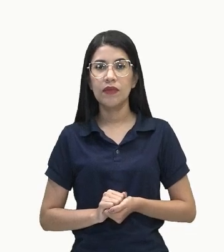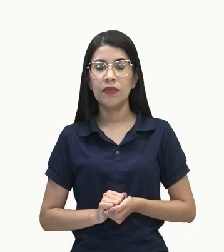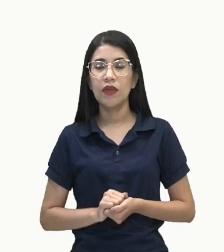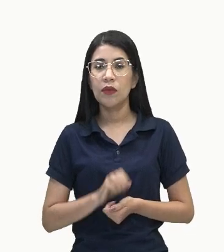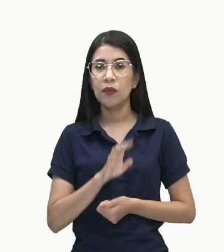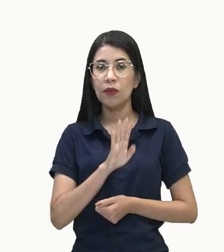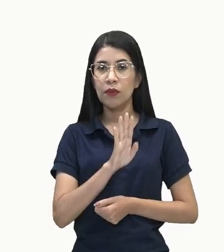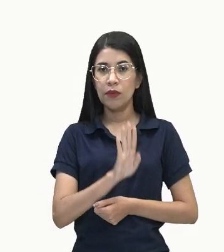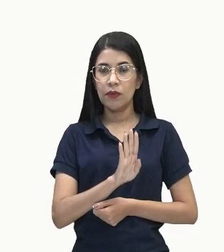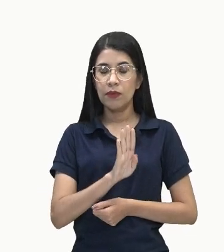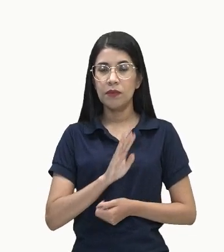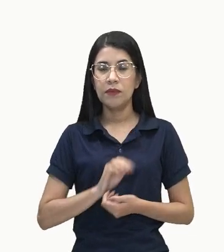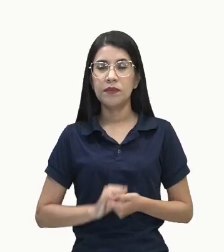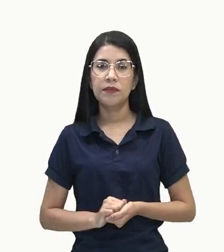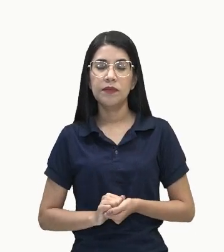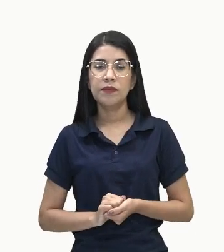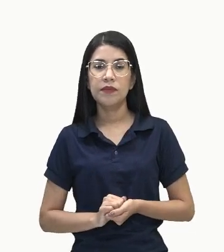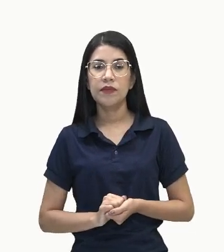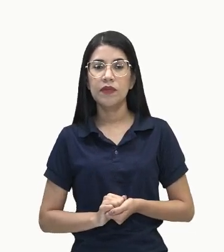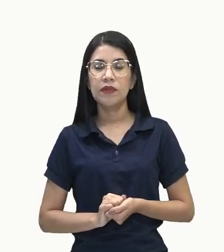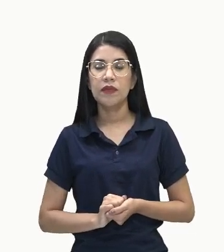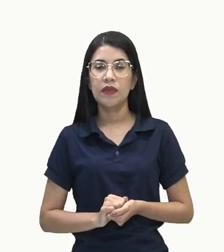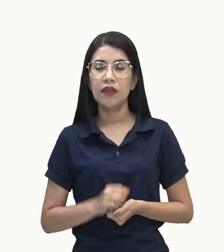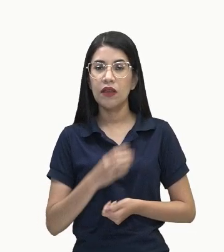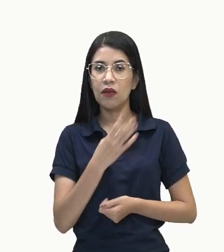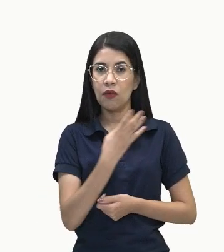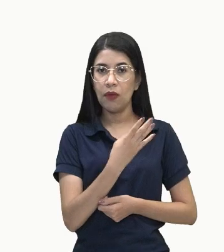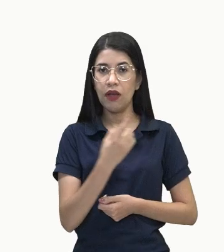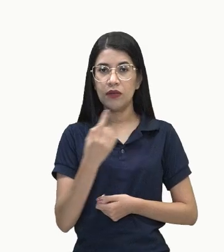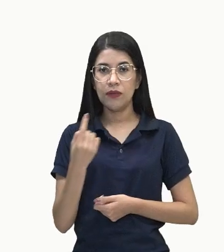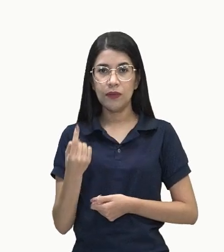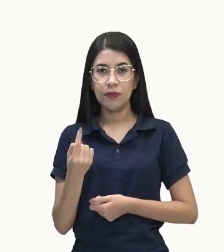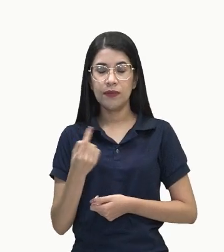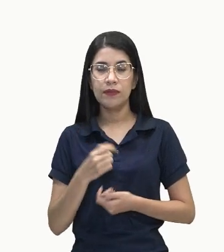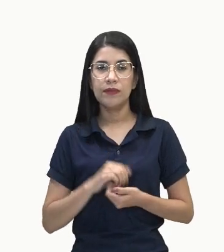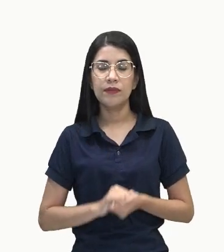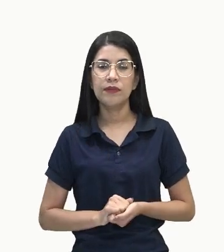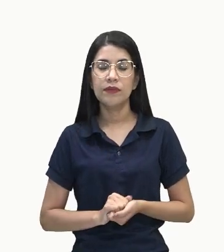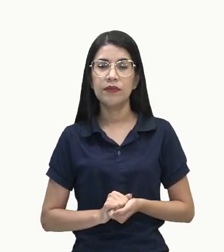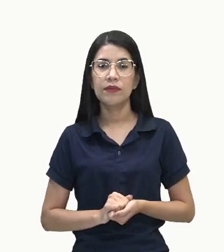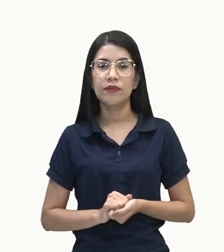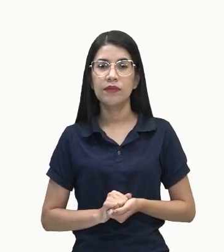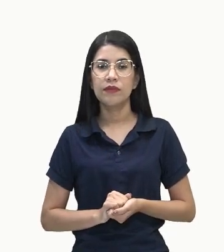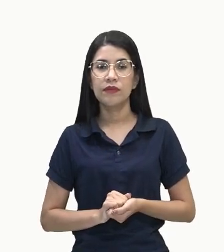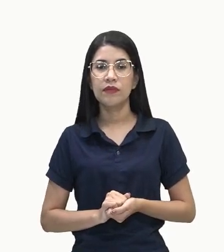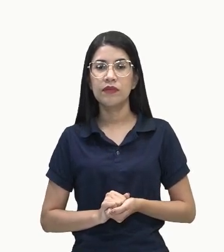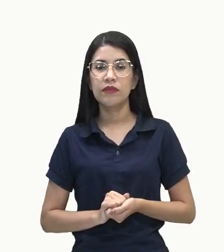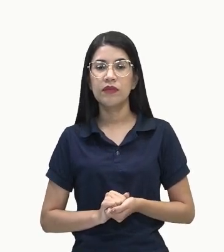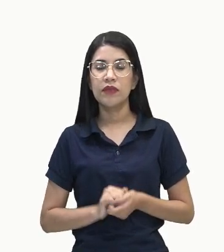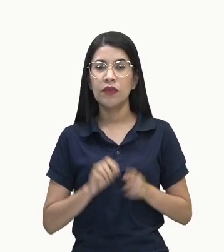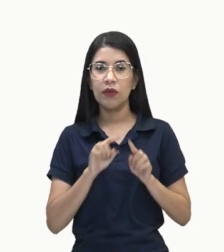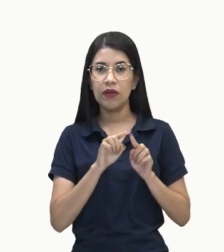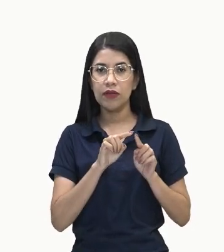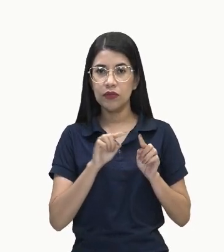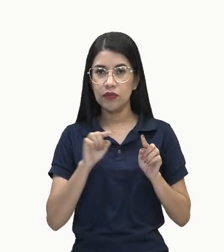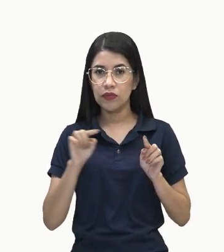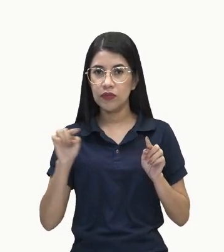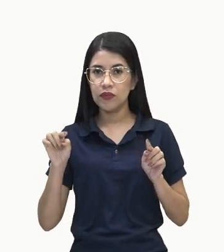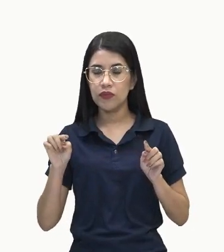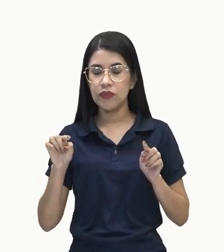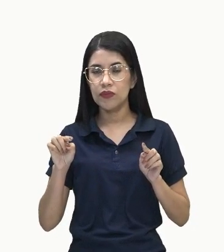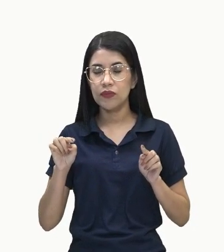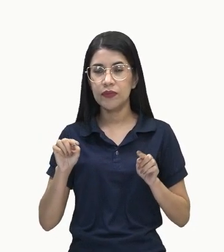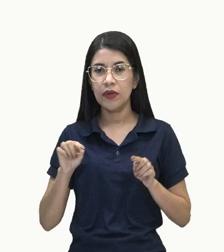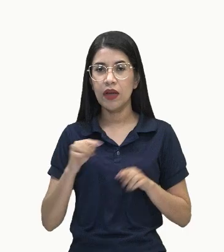B. O ponto B possui coordenadas 4 e 1. Então, quer dizer que ele vai andar 4 casas para a